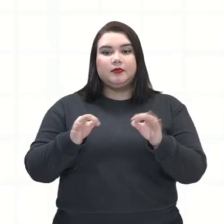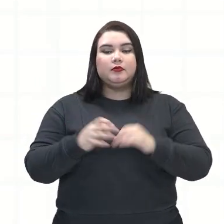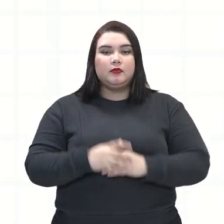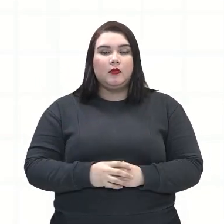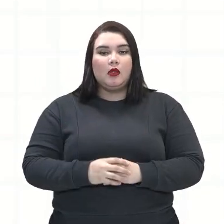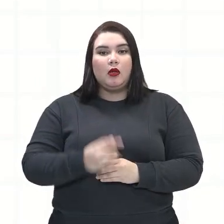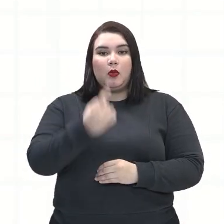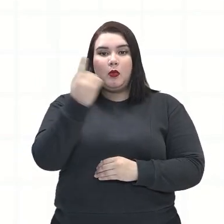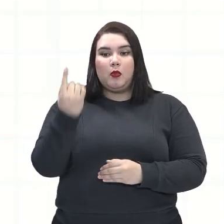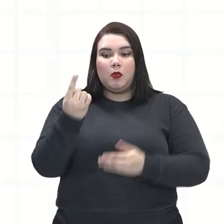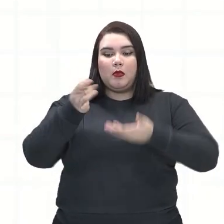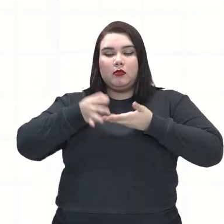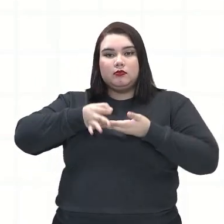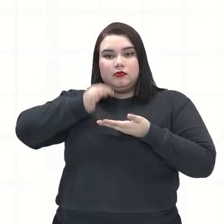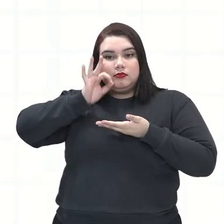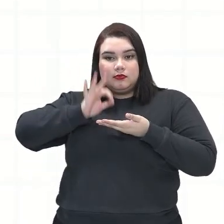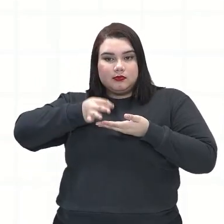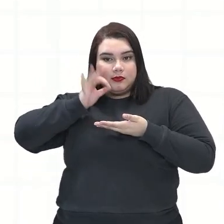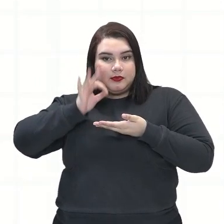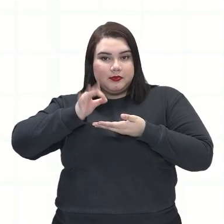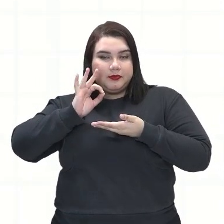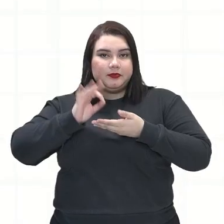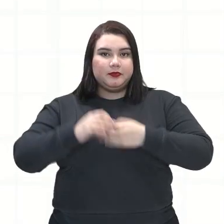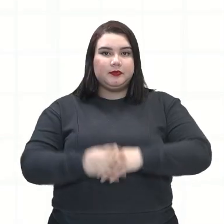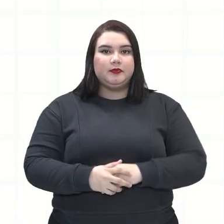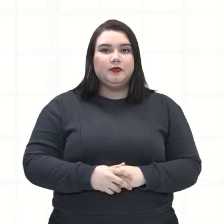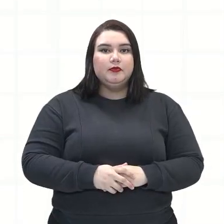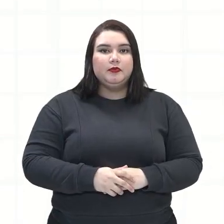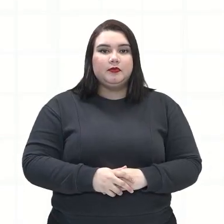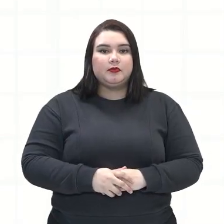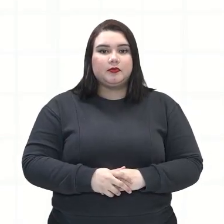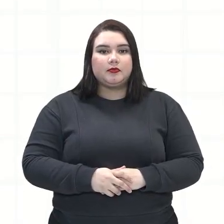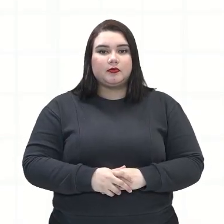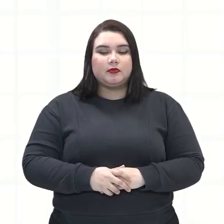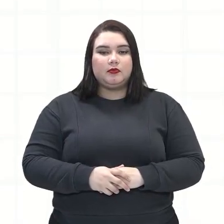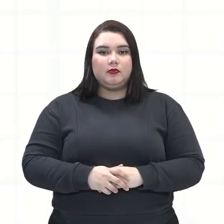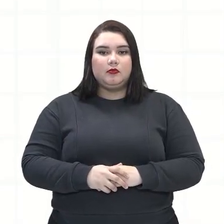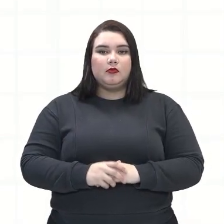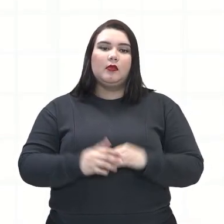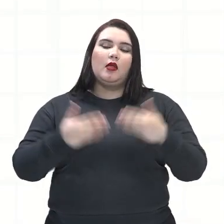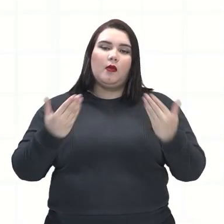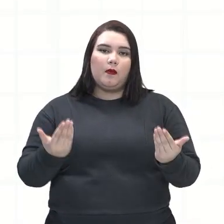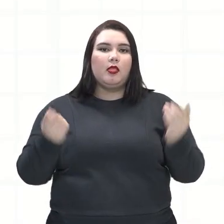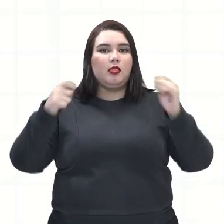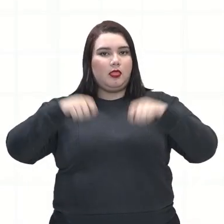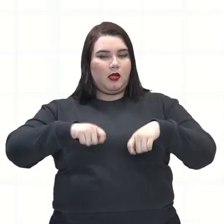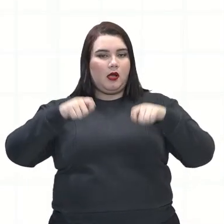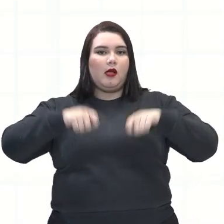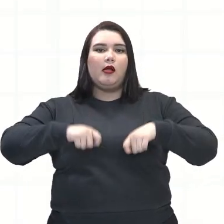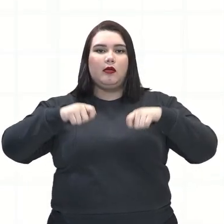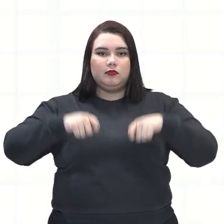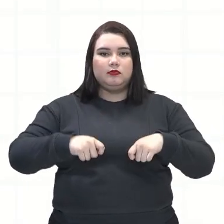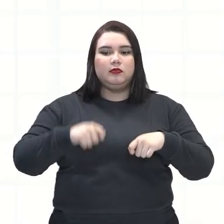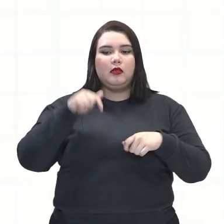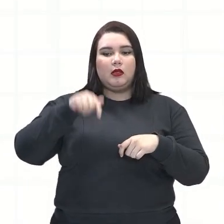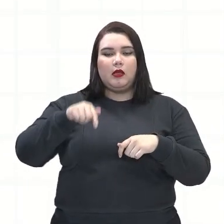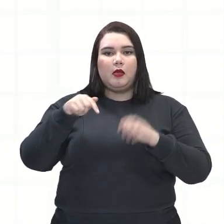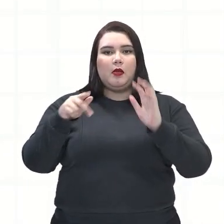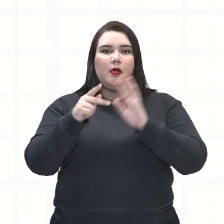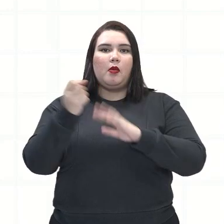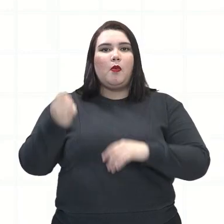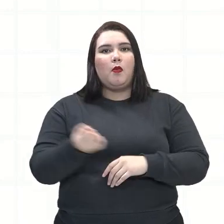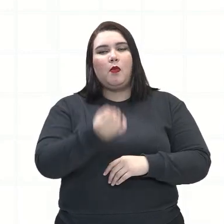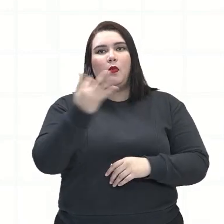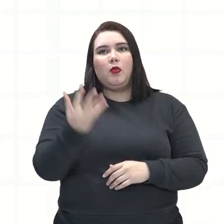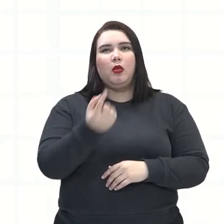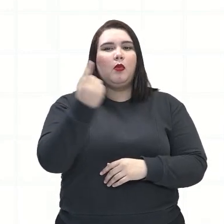uma xícara de coffee, certo? Então, aí sim eu posso contar, né? Uma xícara de café,